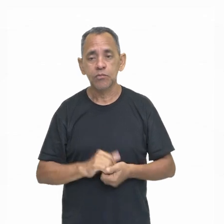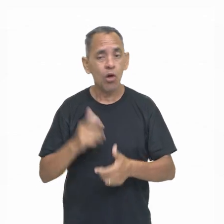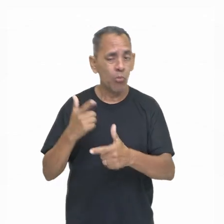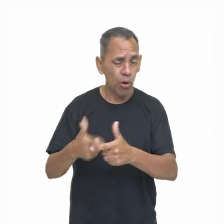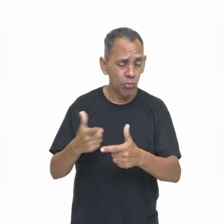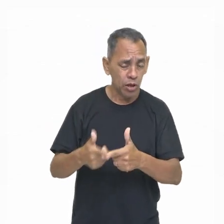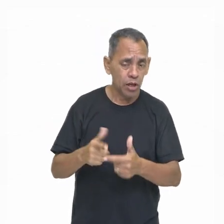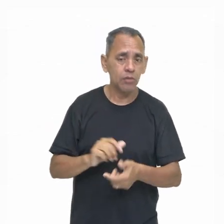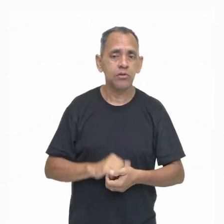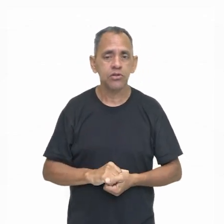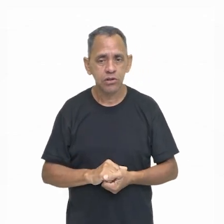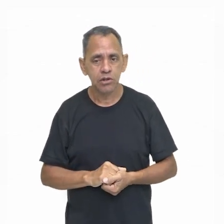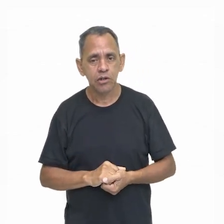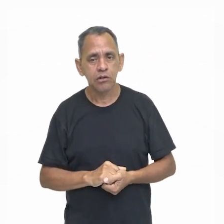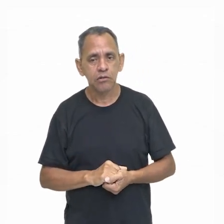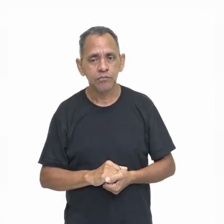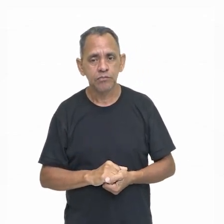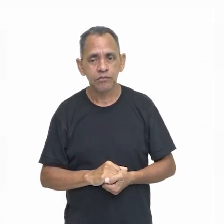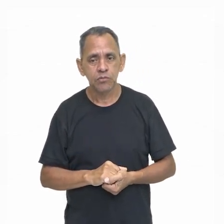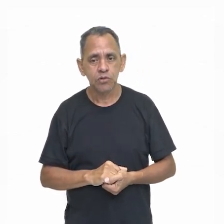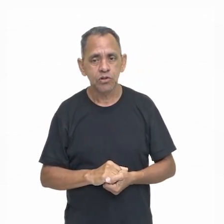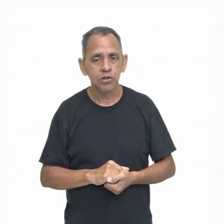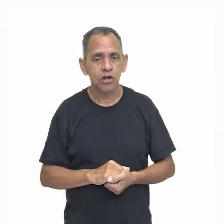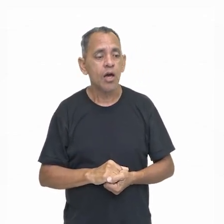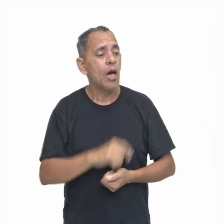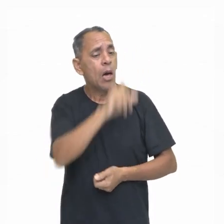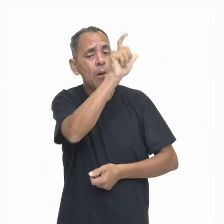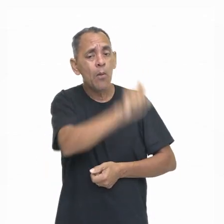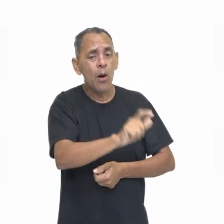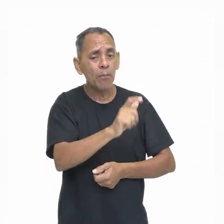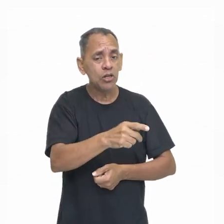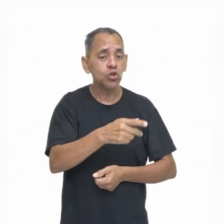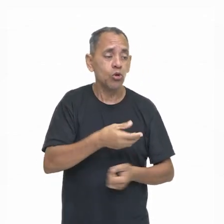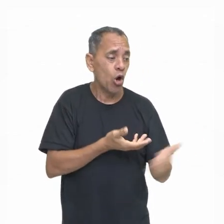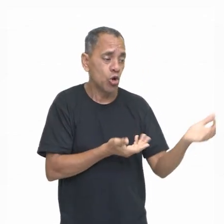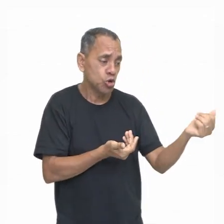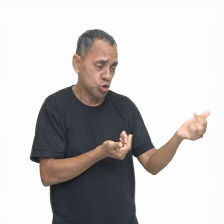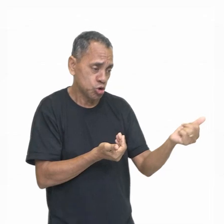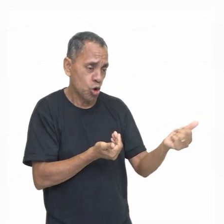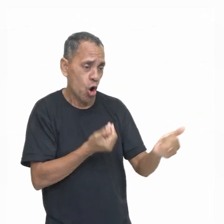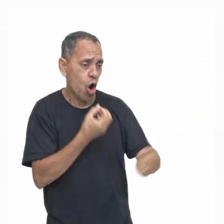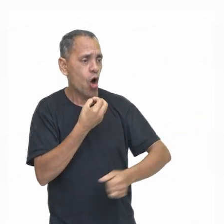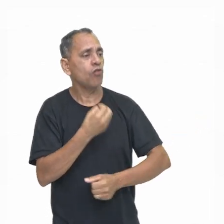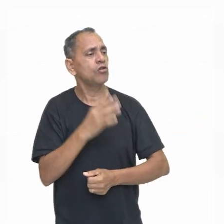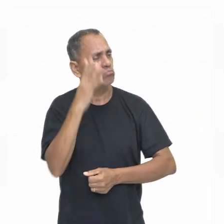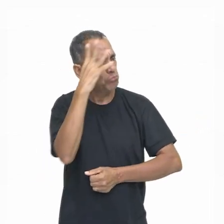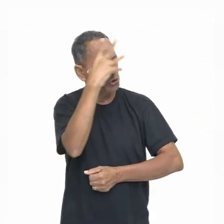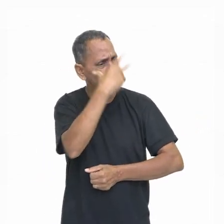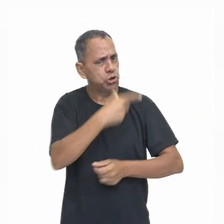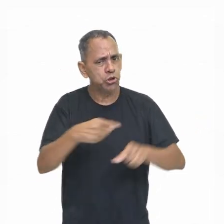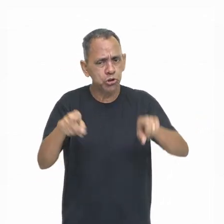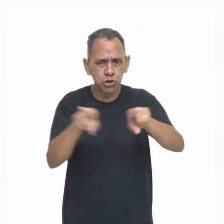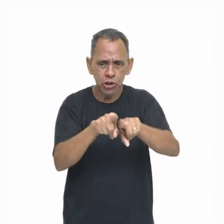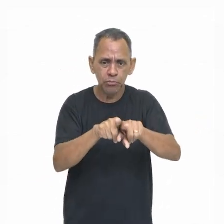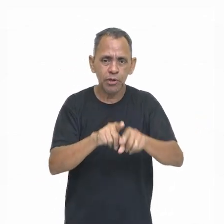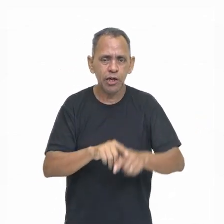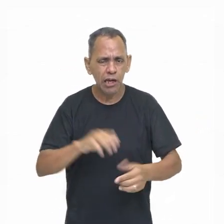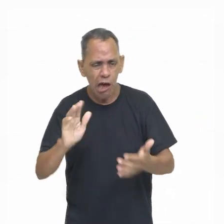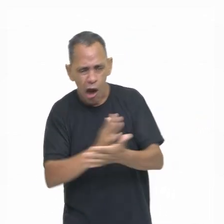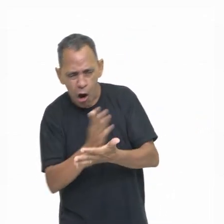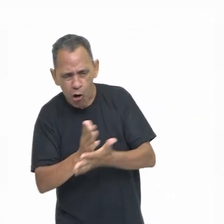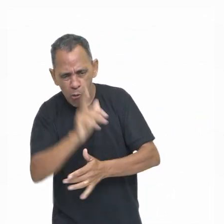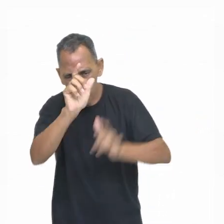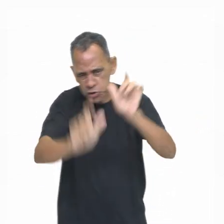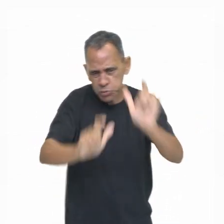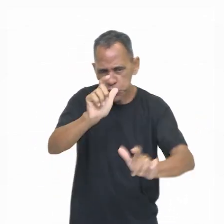é? Ali de boa aparência, onde muita gente votou, a gente escuta relatos, né? Ah, vou votar nele porque ele é bonitinho. Muita